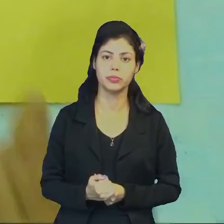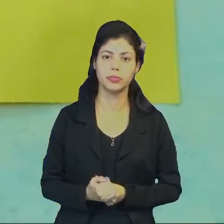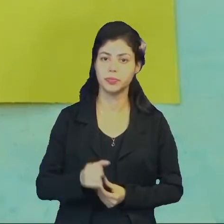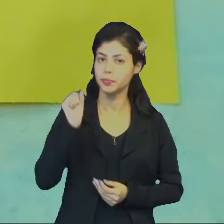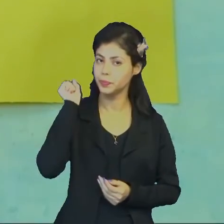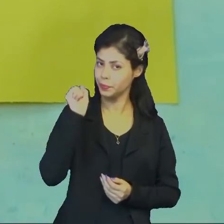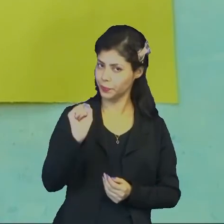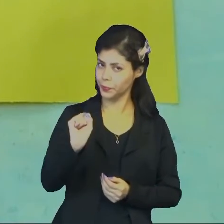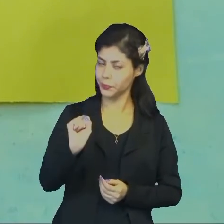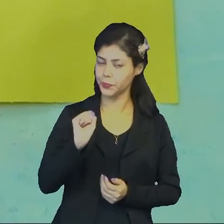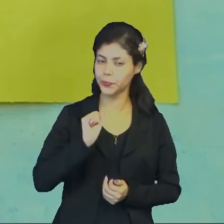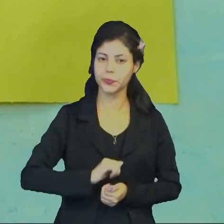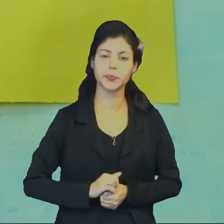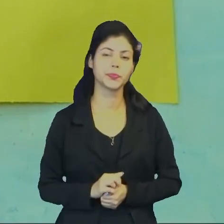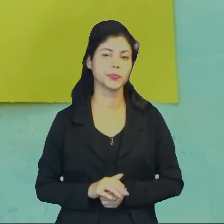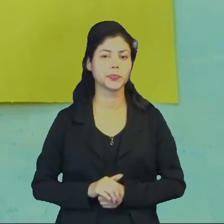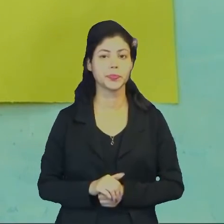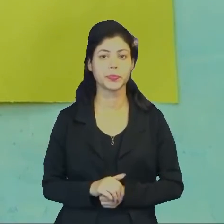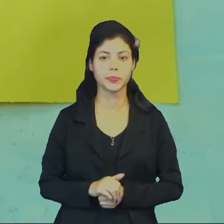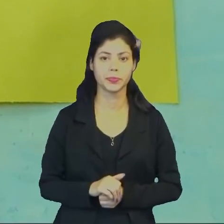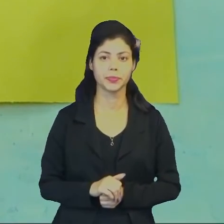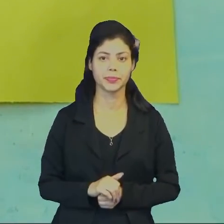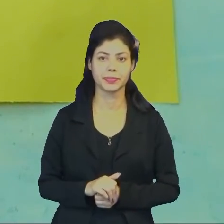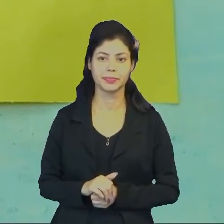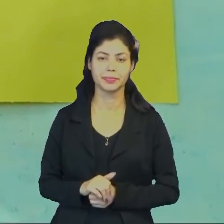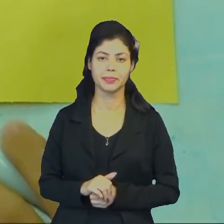com S.